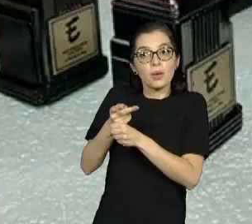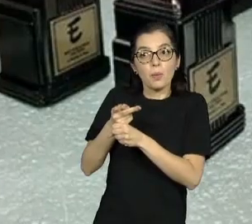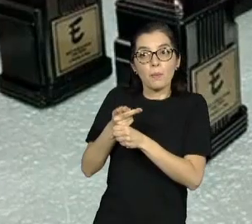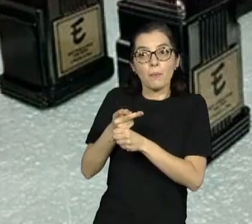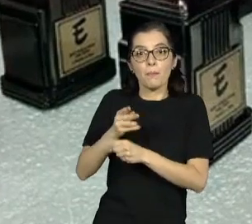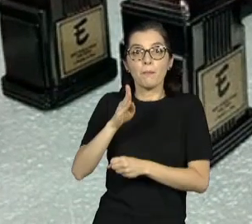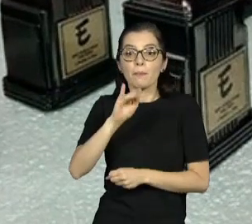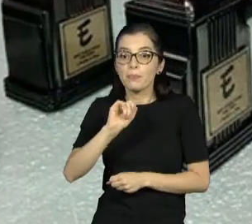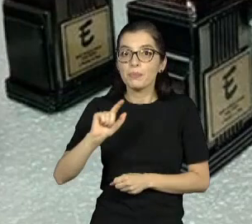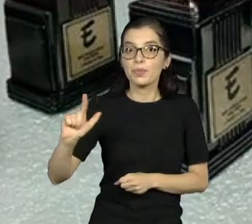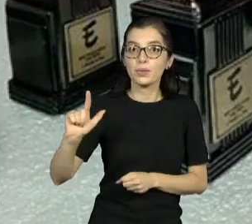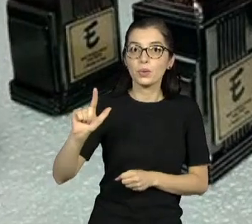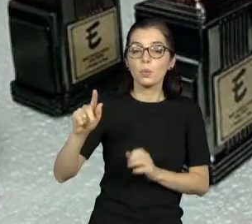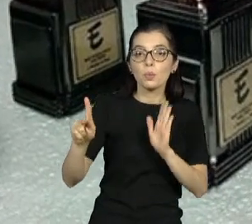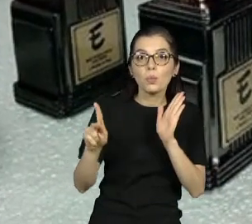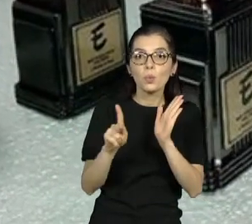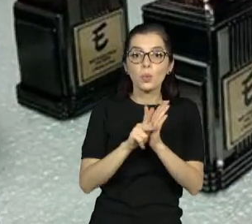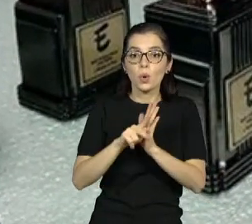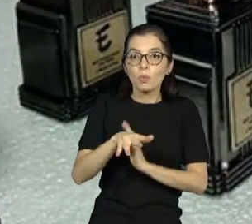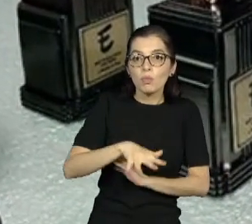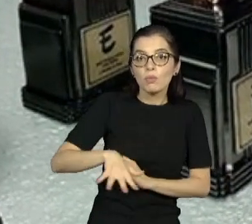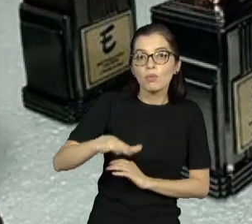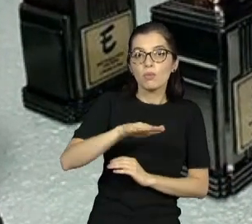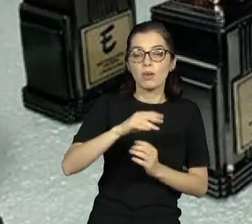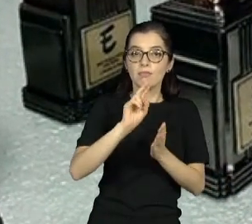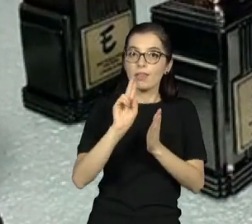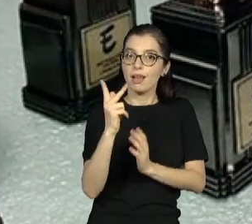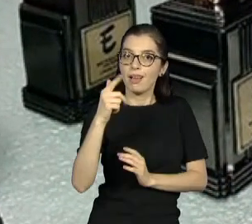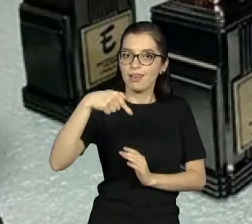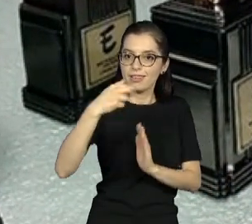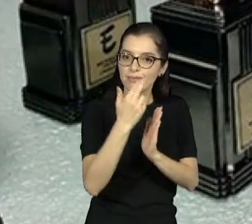conjunto de obras de outros grandes quadrinistas.